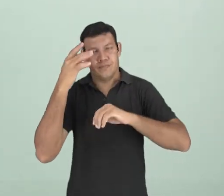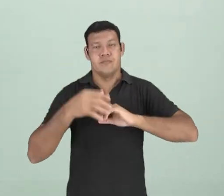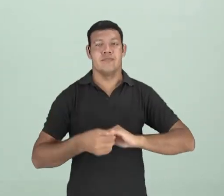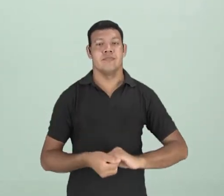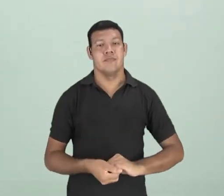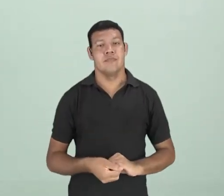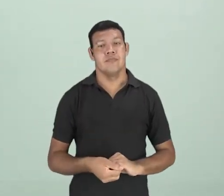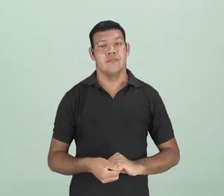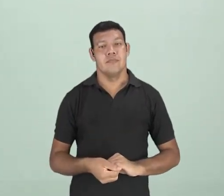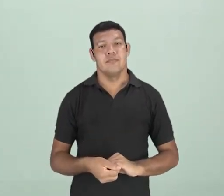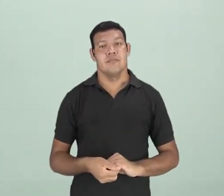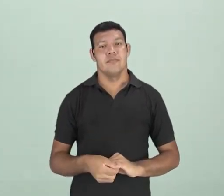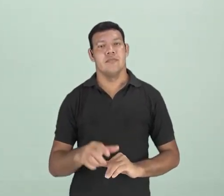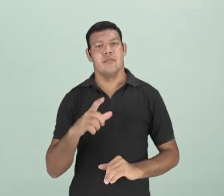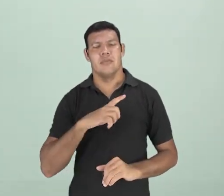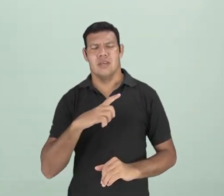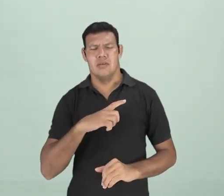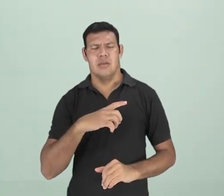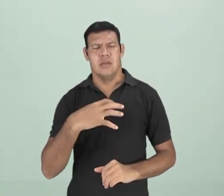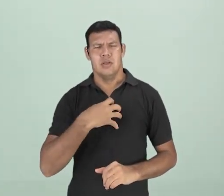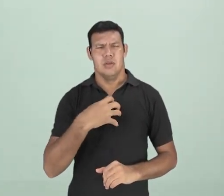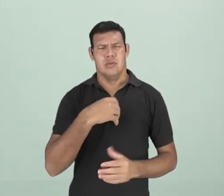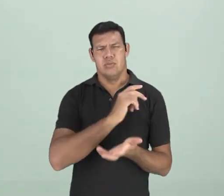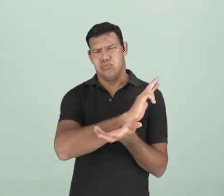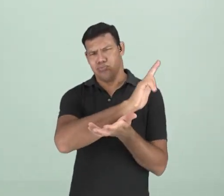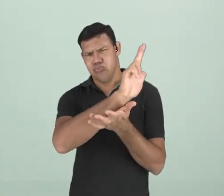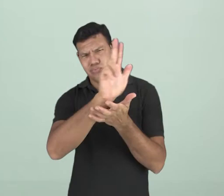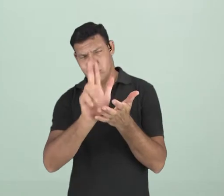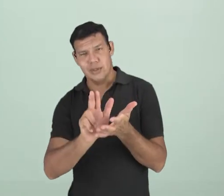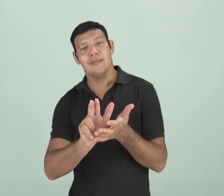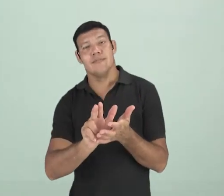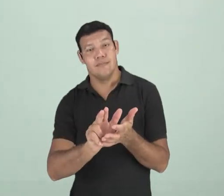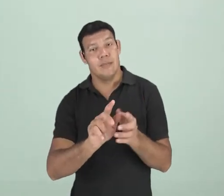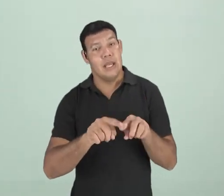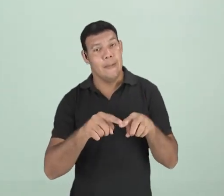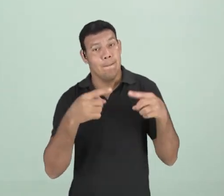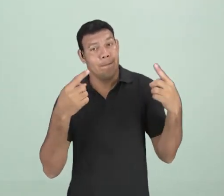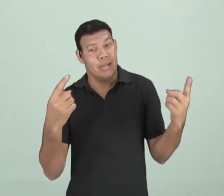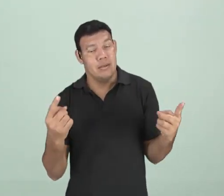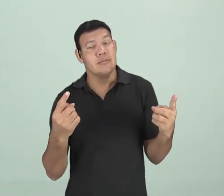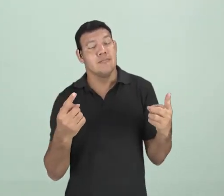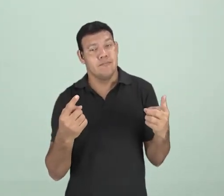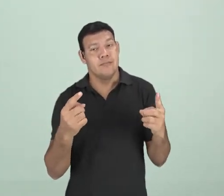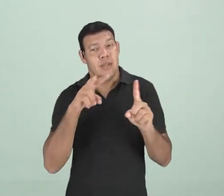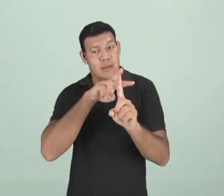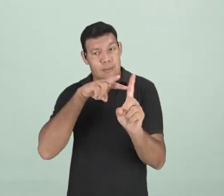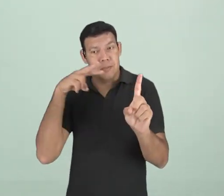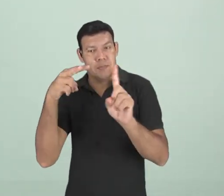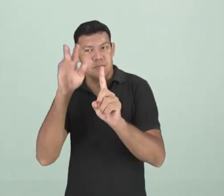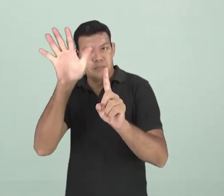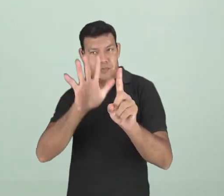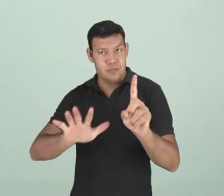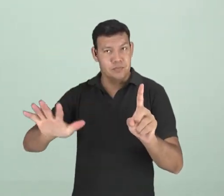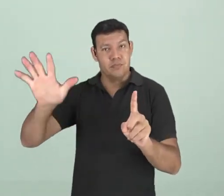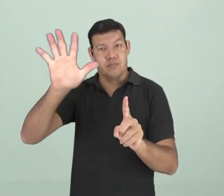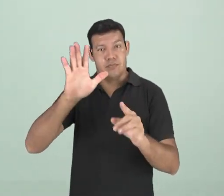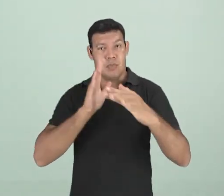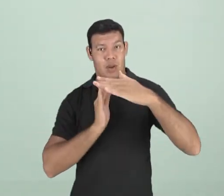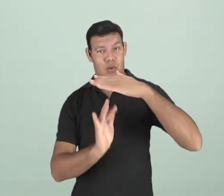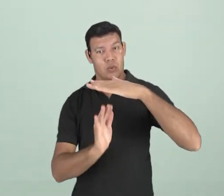outro. Então, vão ter diversas formas de migração, mas no âmbito geral, de forma geral,